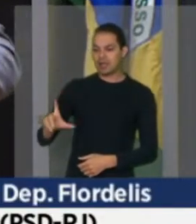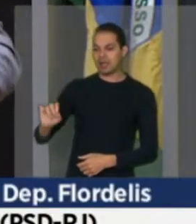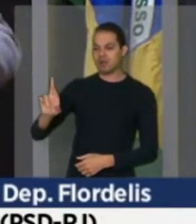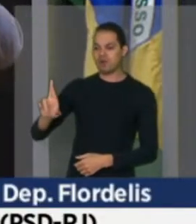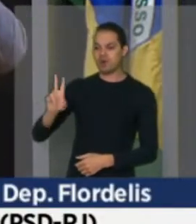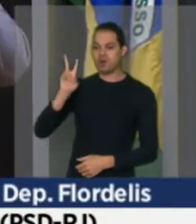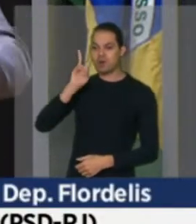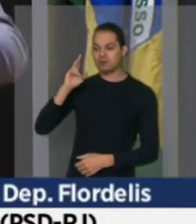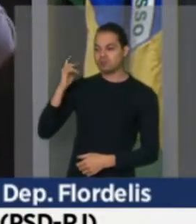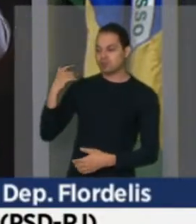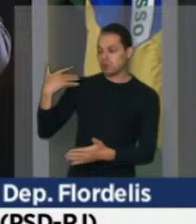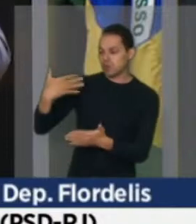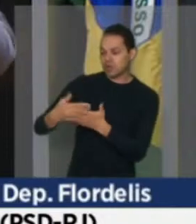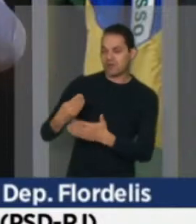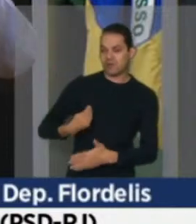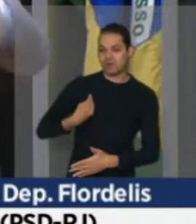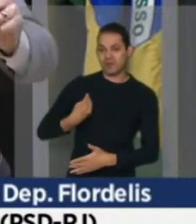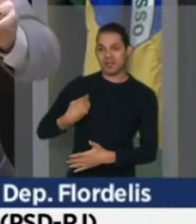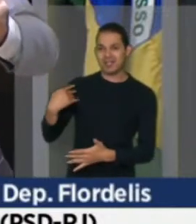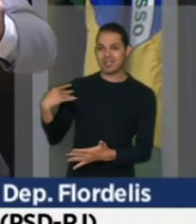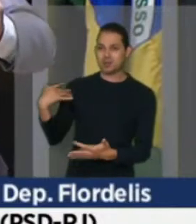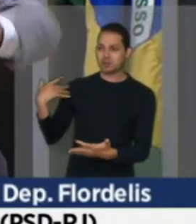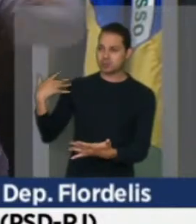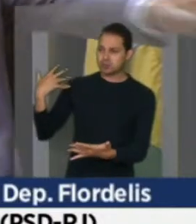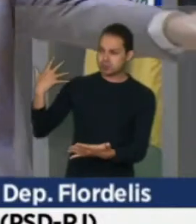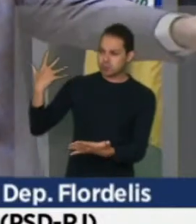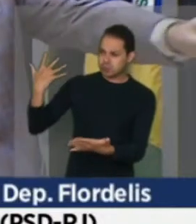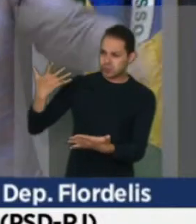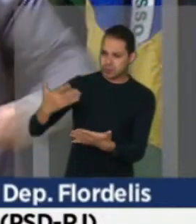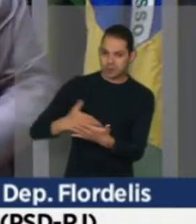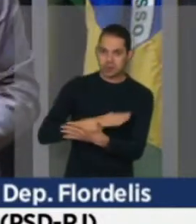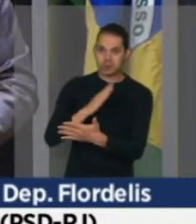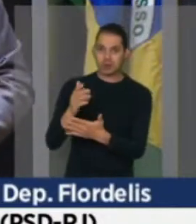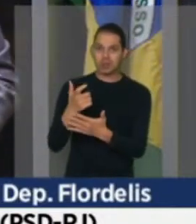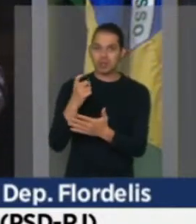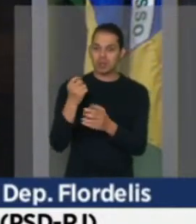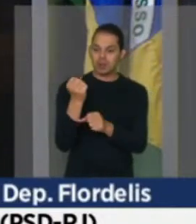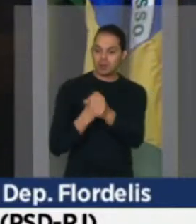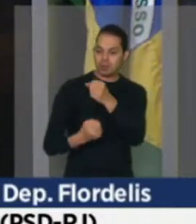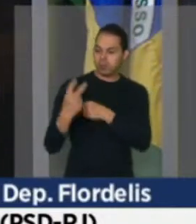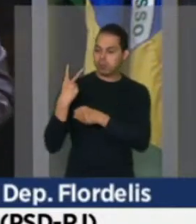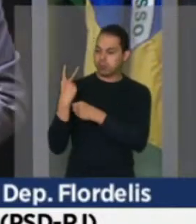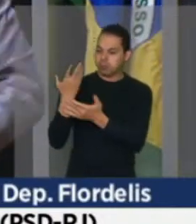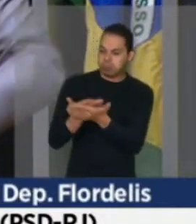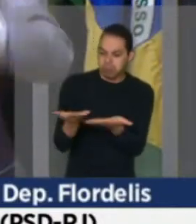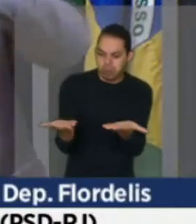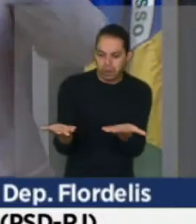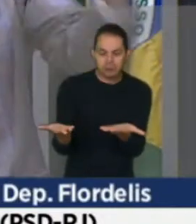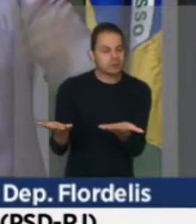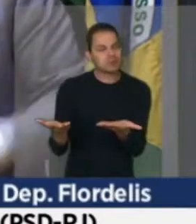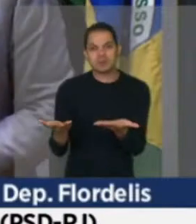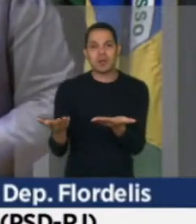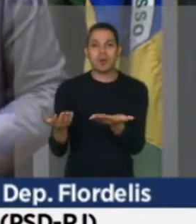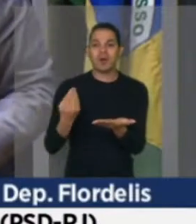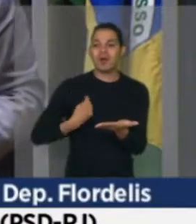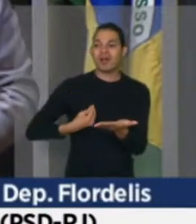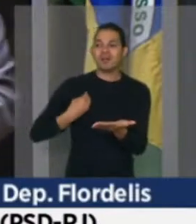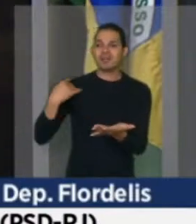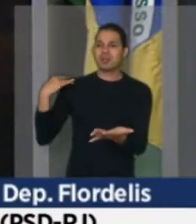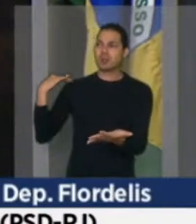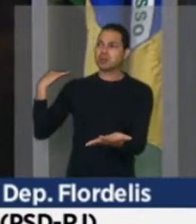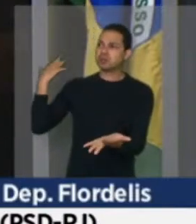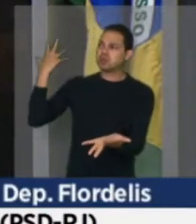A história da Flor de Lis é o que passou na vida dela inteira, não apenas os últimos 2 anos. Não foi construída apenas após a